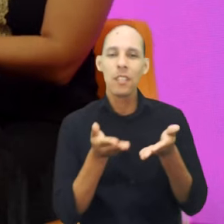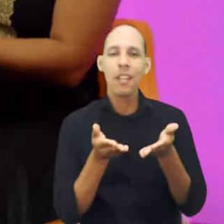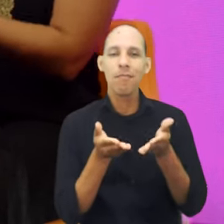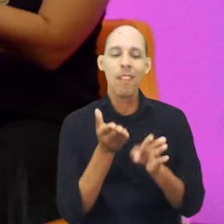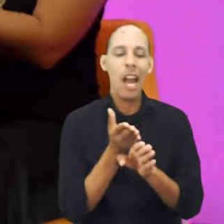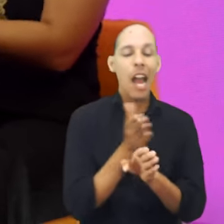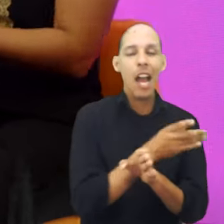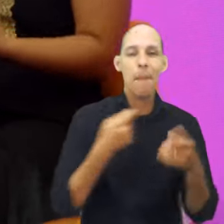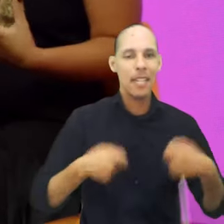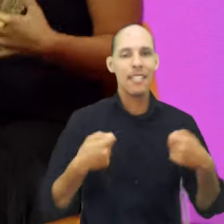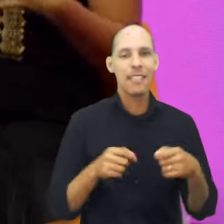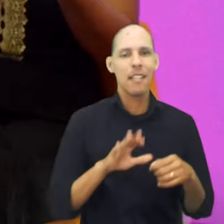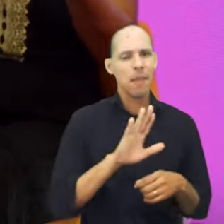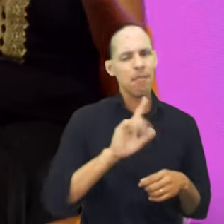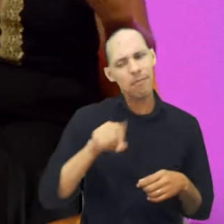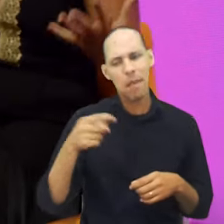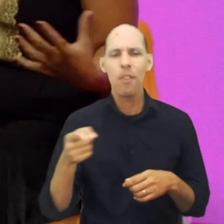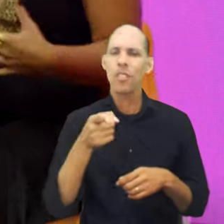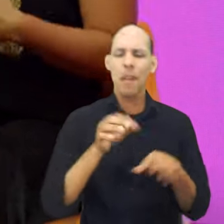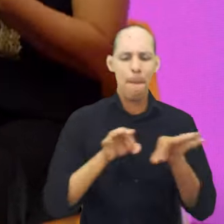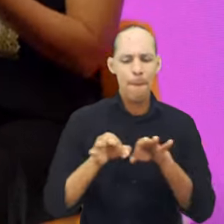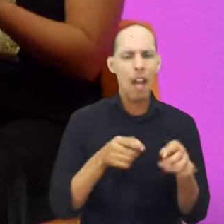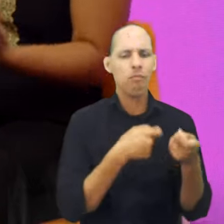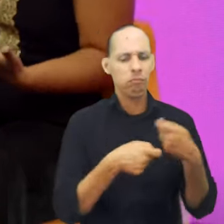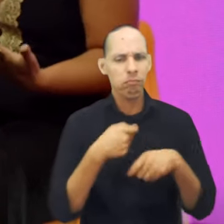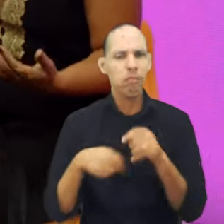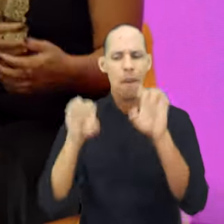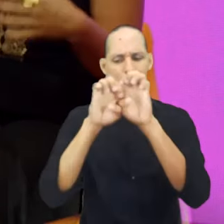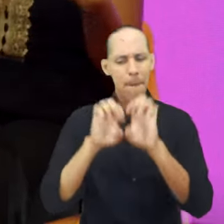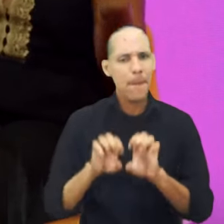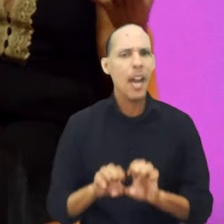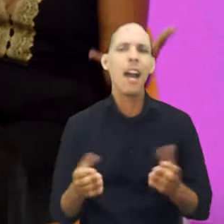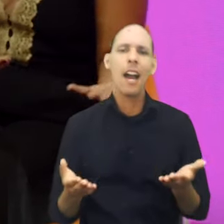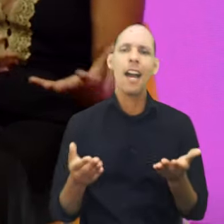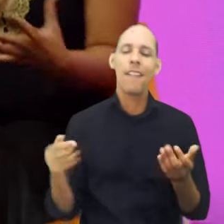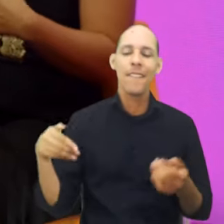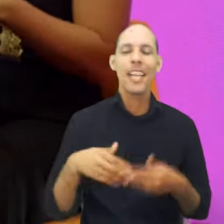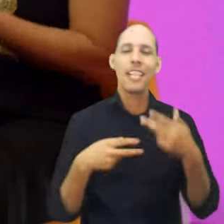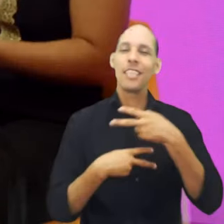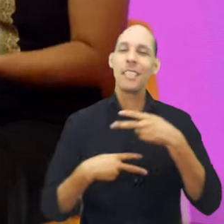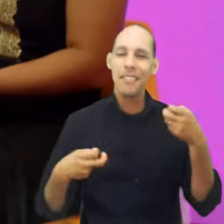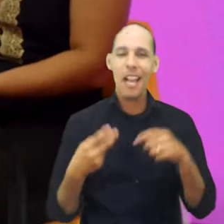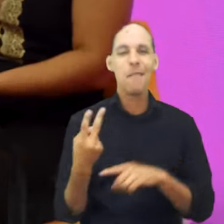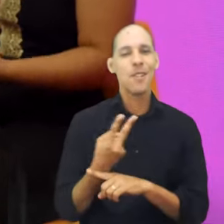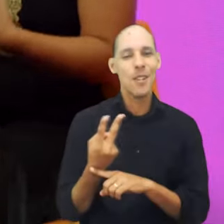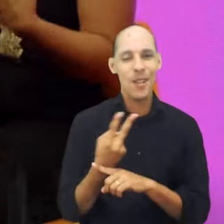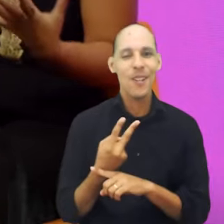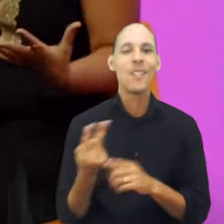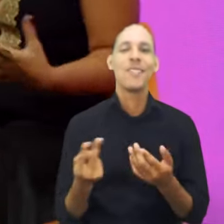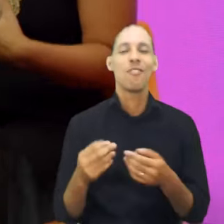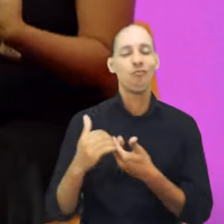tudo isso. Diferente de quando você tem um plano de negócio, quando você se estrutura, quando você vem no Sebrae, quando você busca aqui